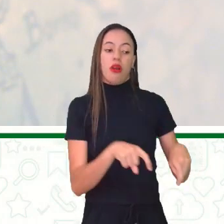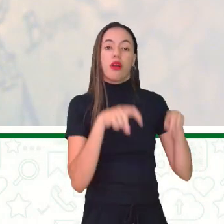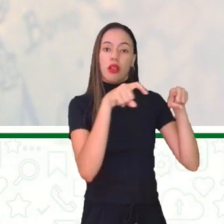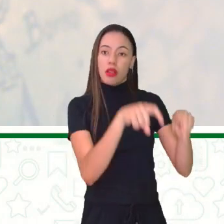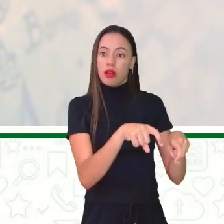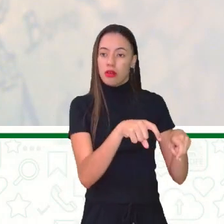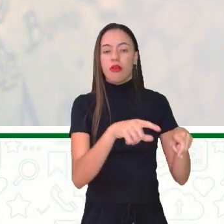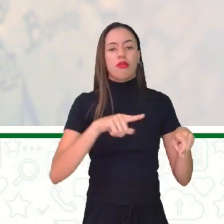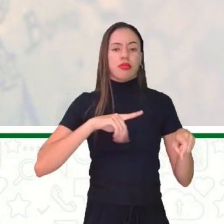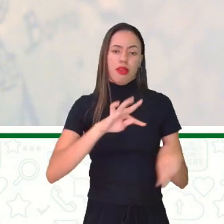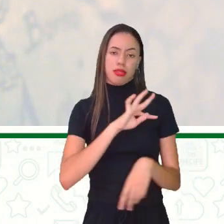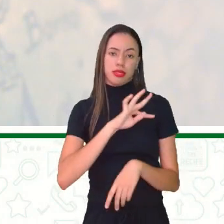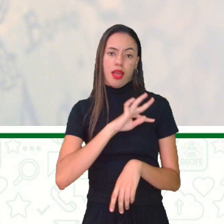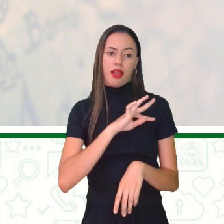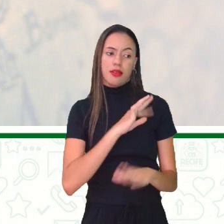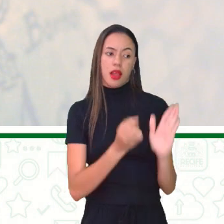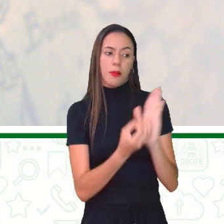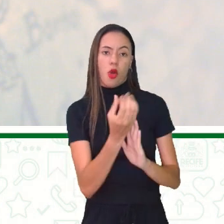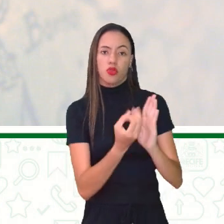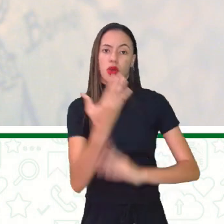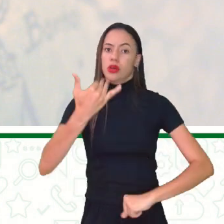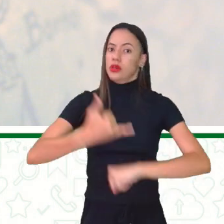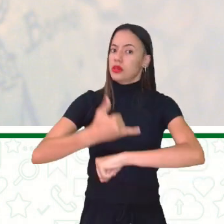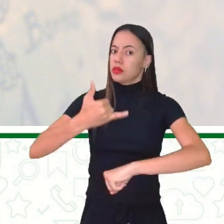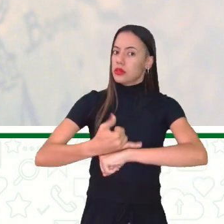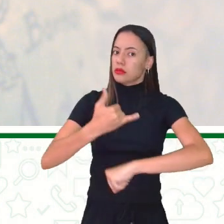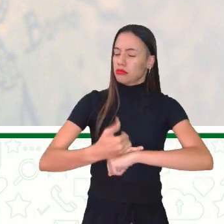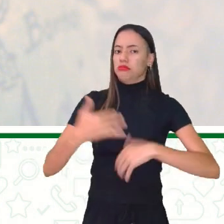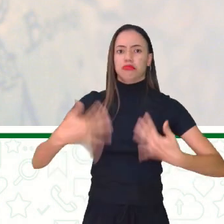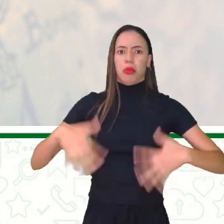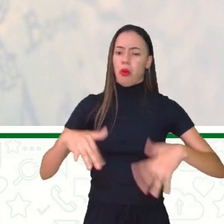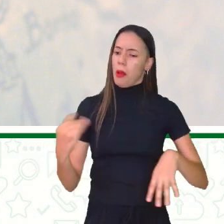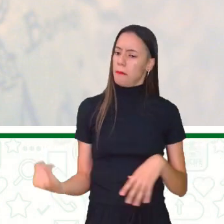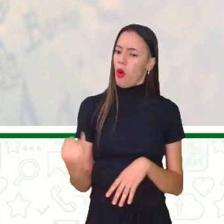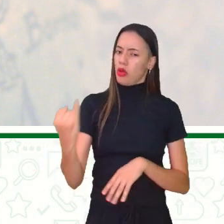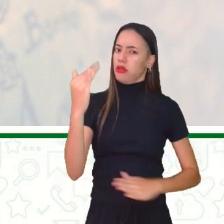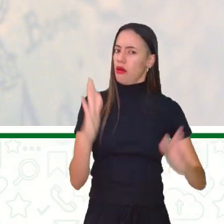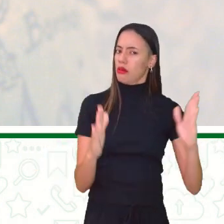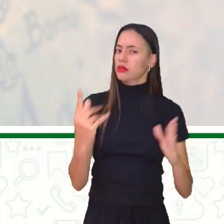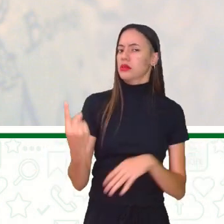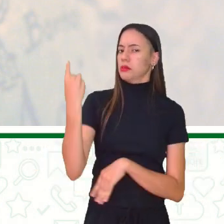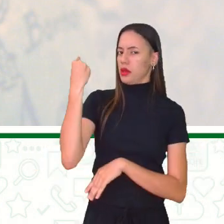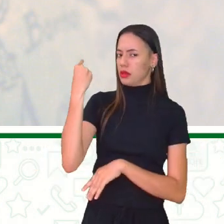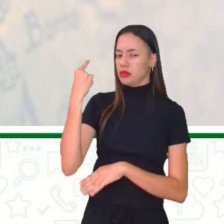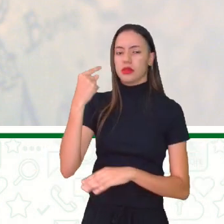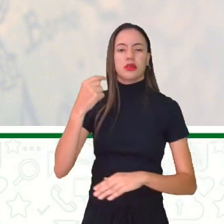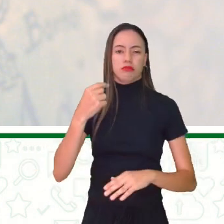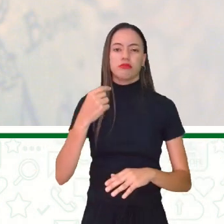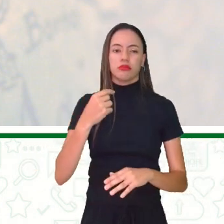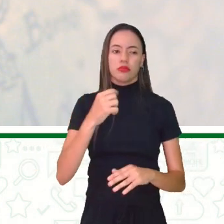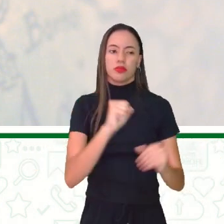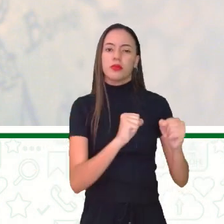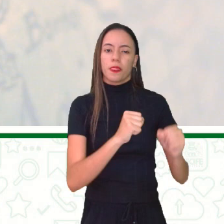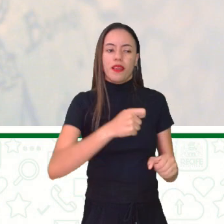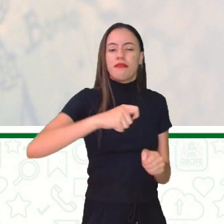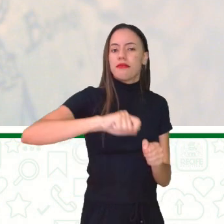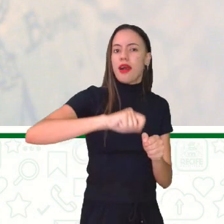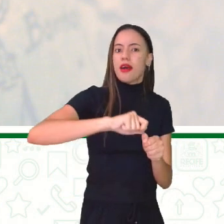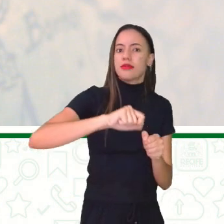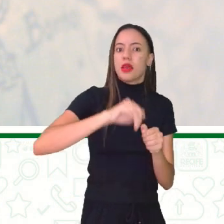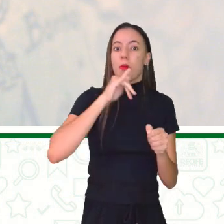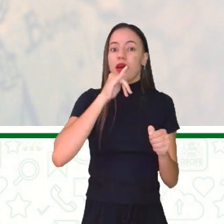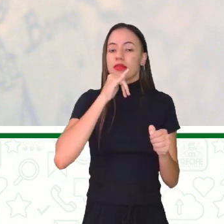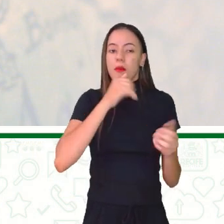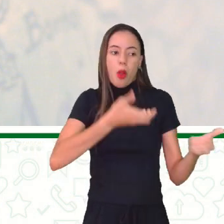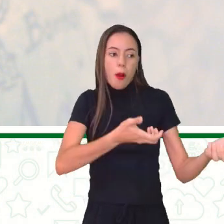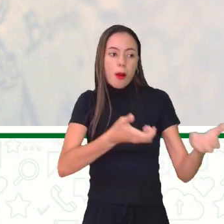a técnica de produção do ferro, que era uma coisa muito importante nesse período. Fabricar armas de ferro, por exemplo, era